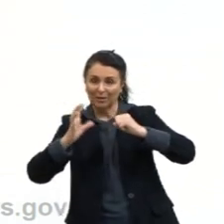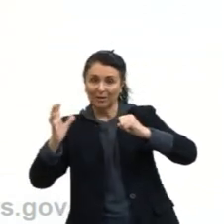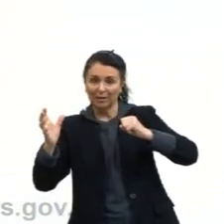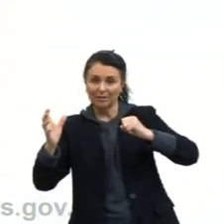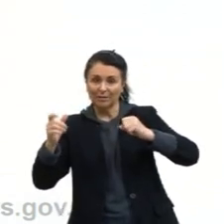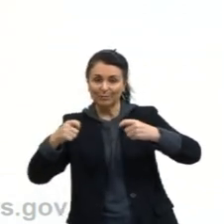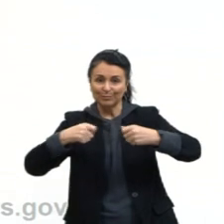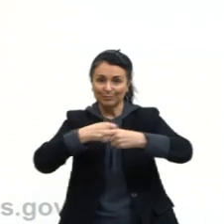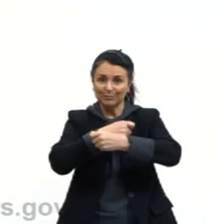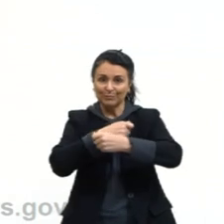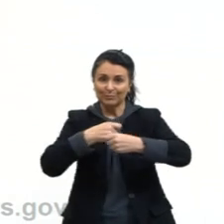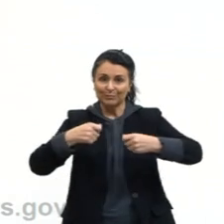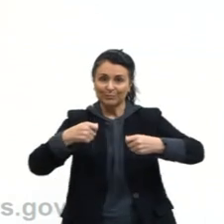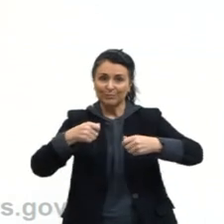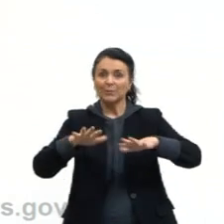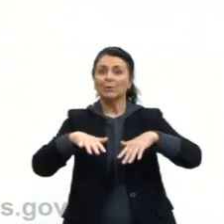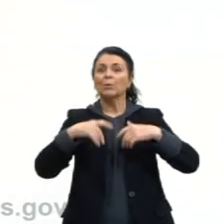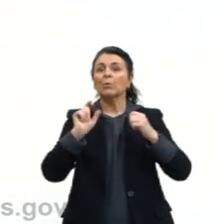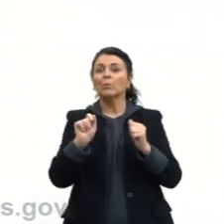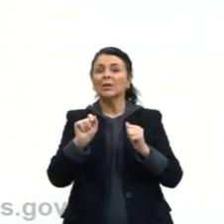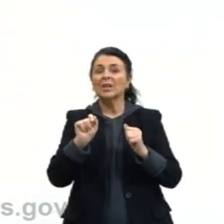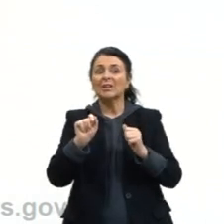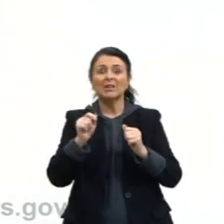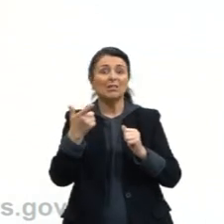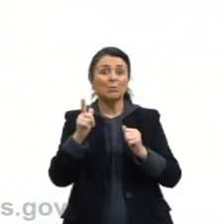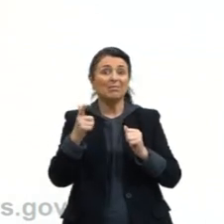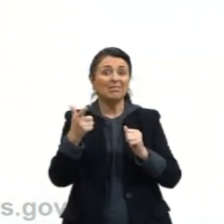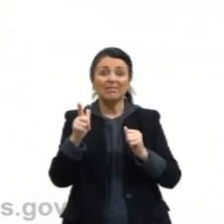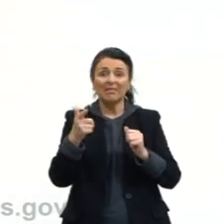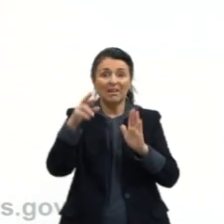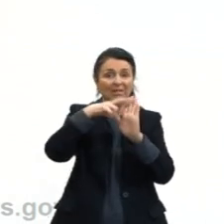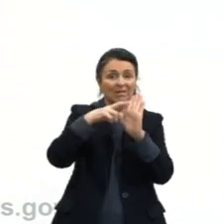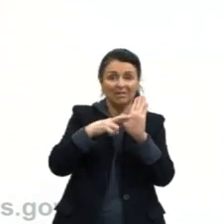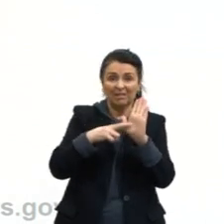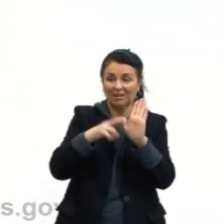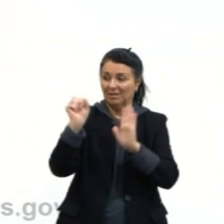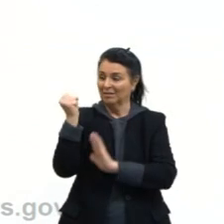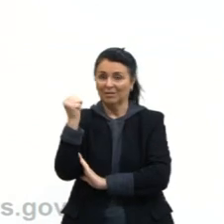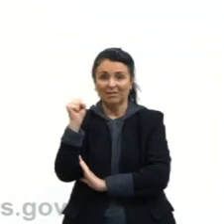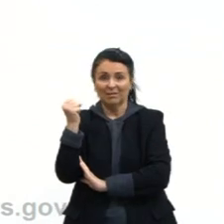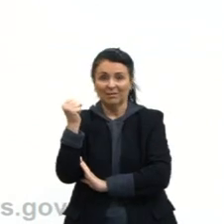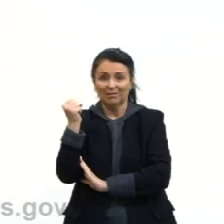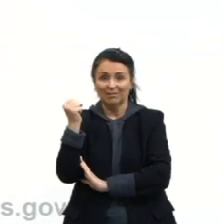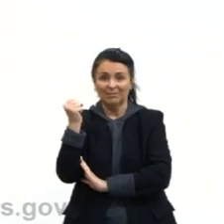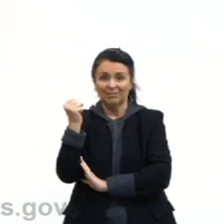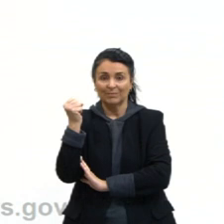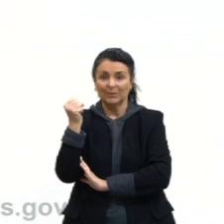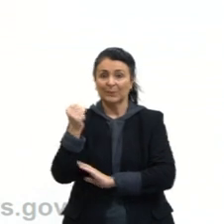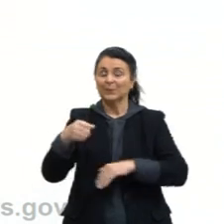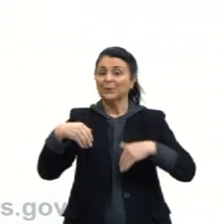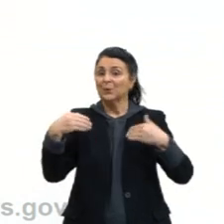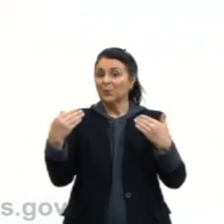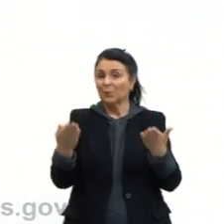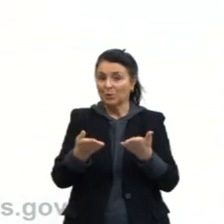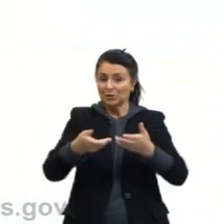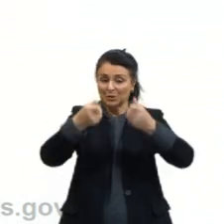do octeto muito importante fazer uma um lembrete sobre isso o ok então hoje